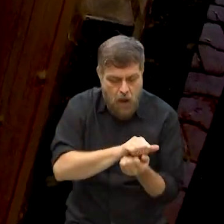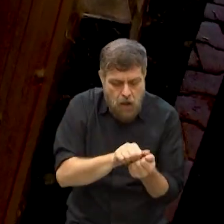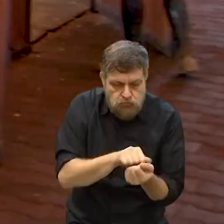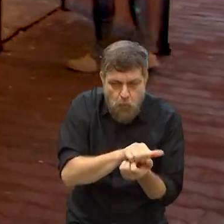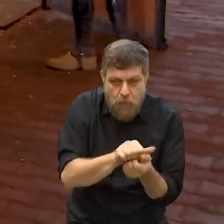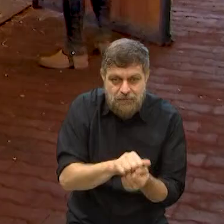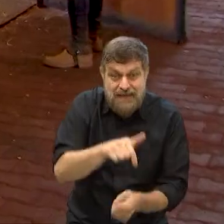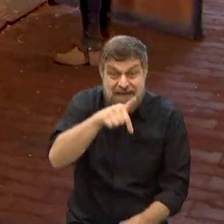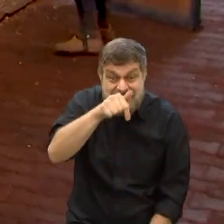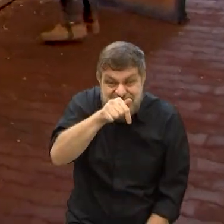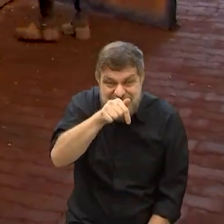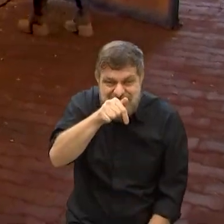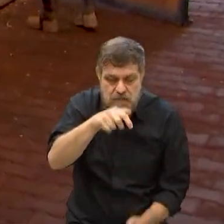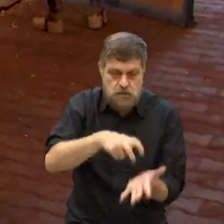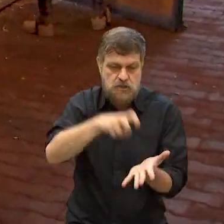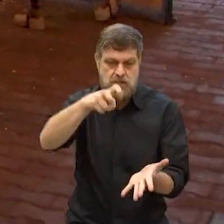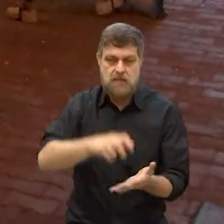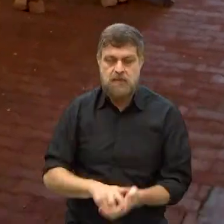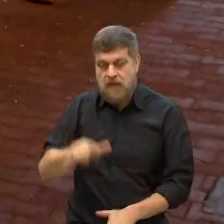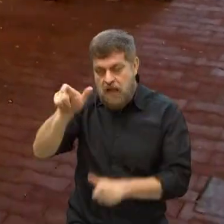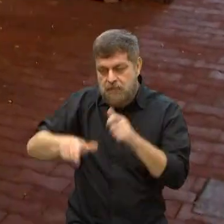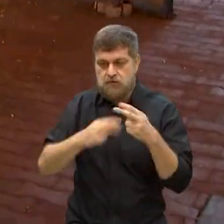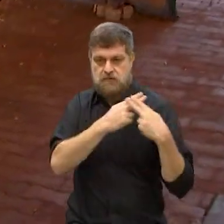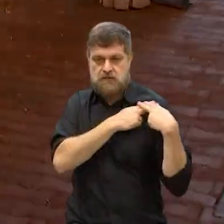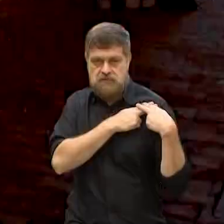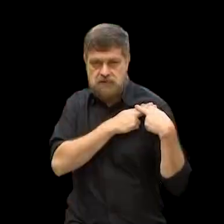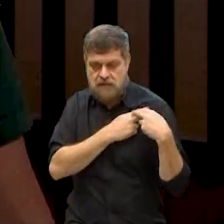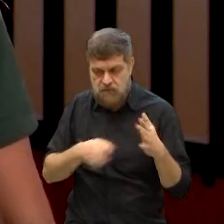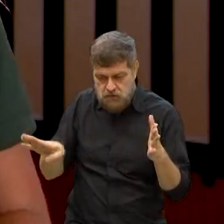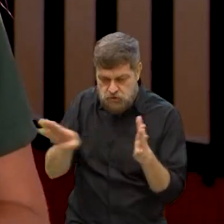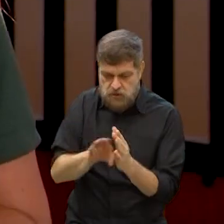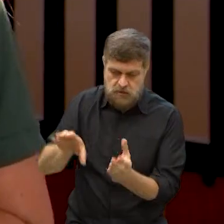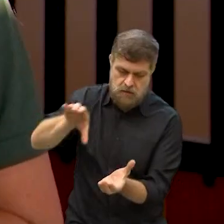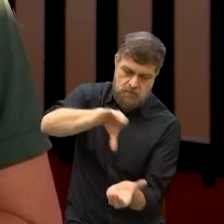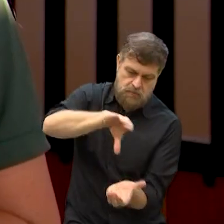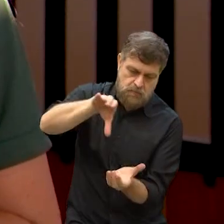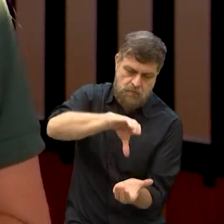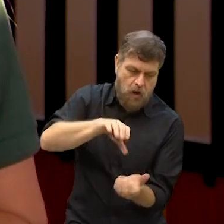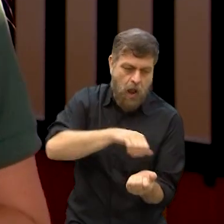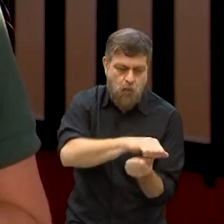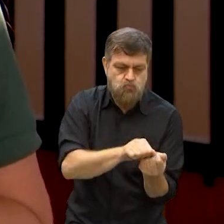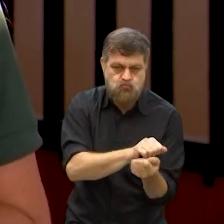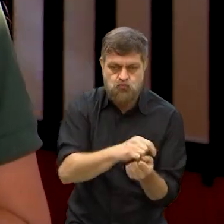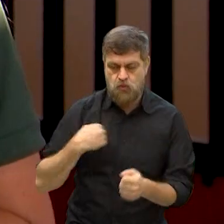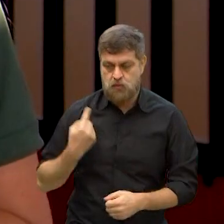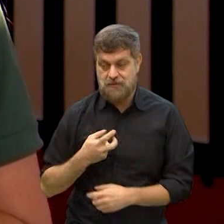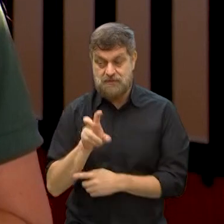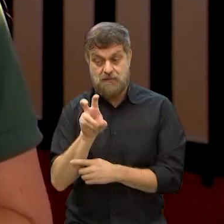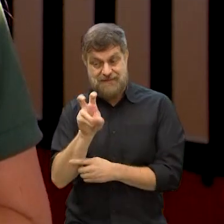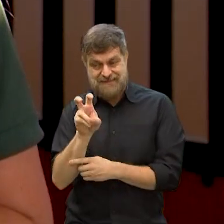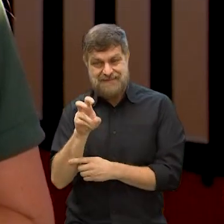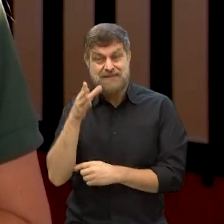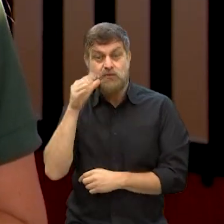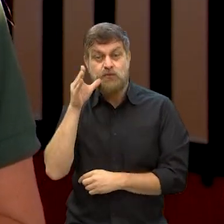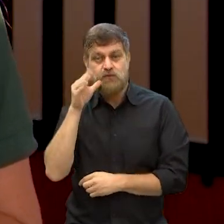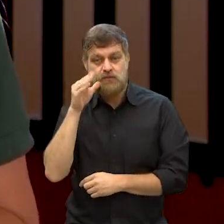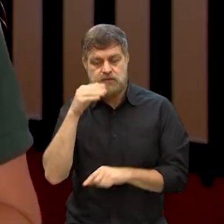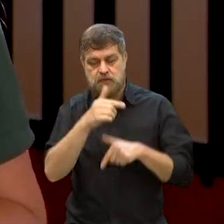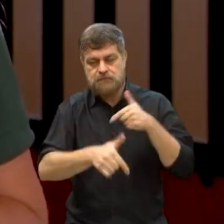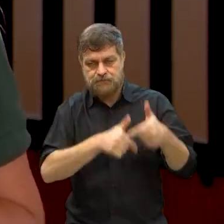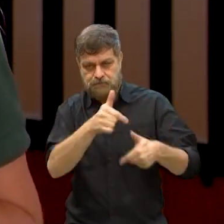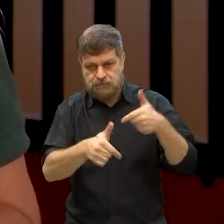comem, 7 horas da manhã os meninos que treinam já chegam. Aí nós aqui no Aras somos em 5,